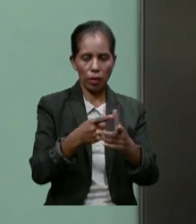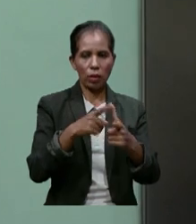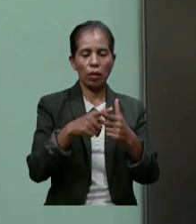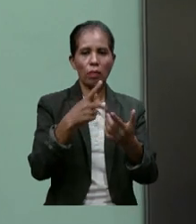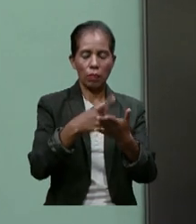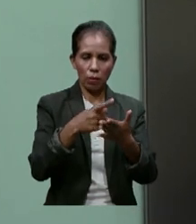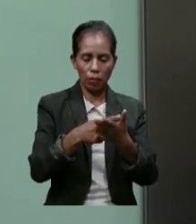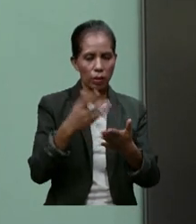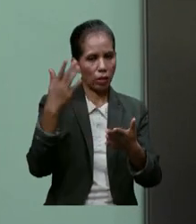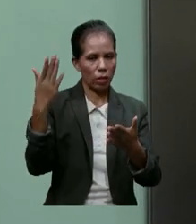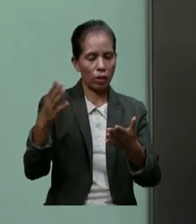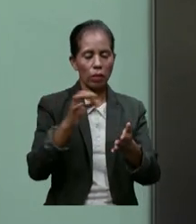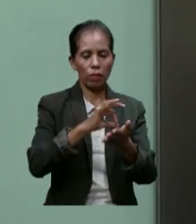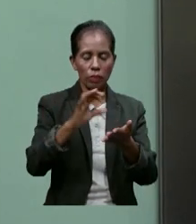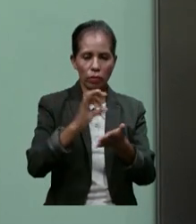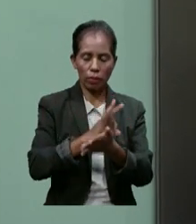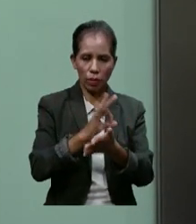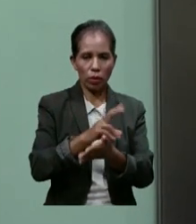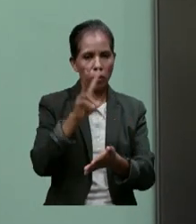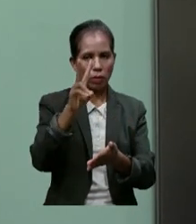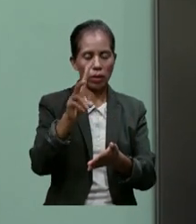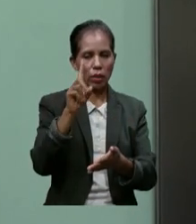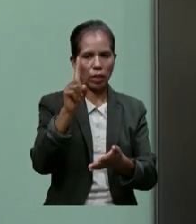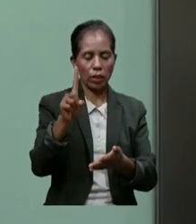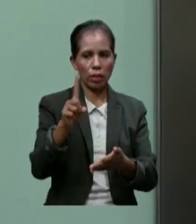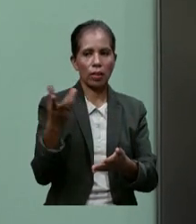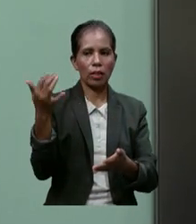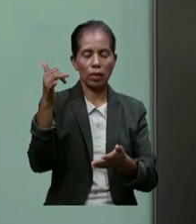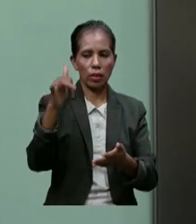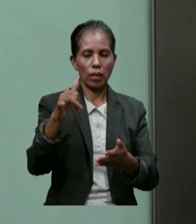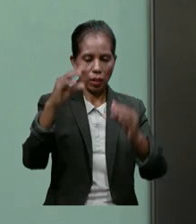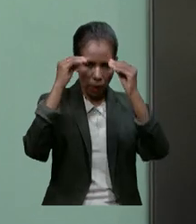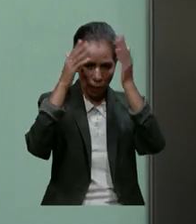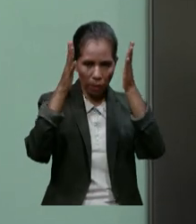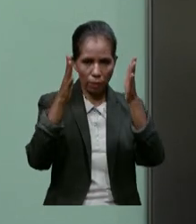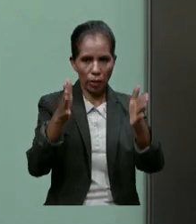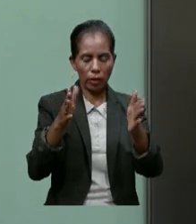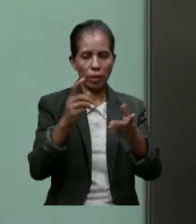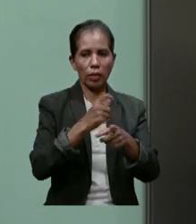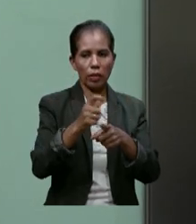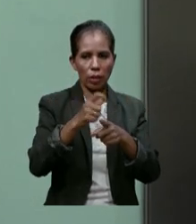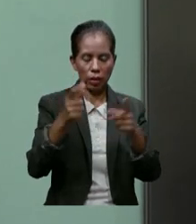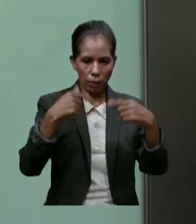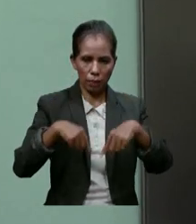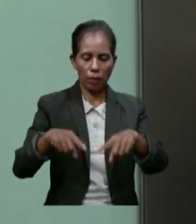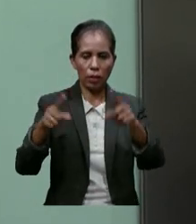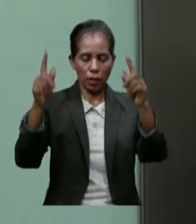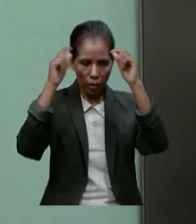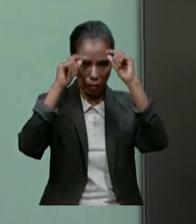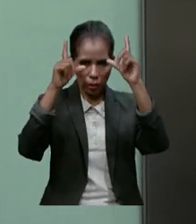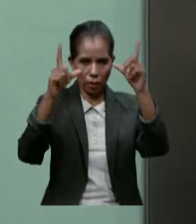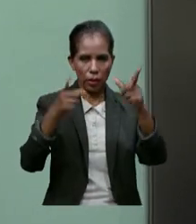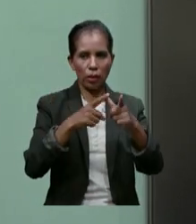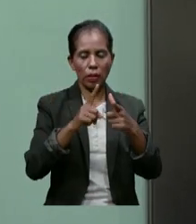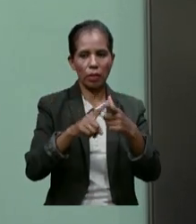né ia formato rua ida sirnia mestrica sirnia treinador baia Timor Leste